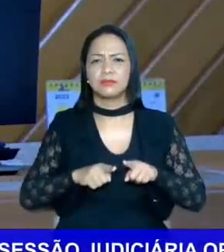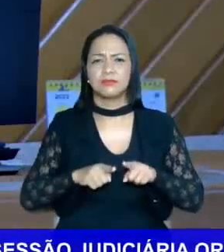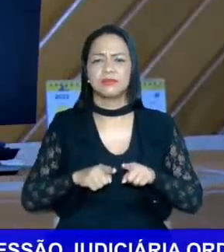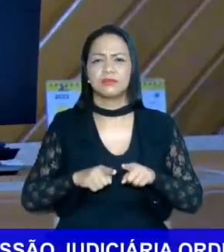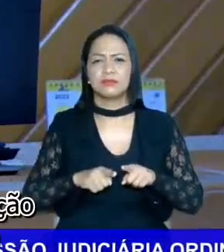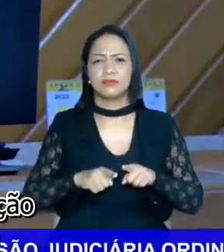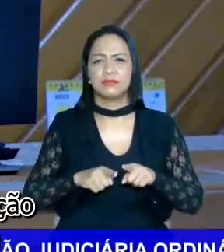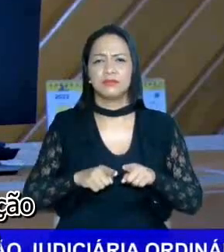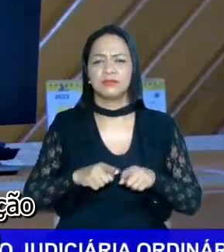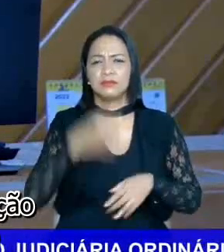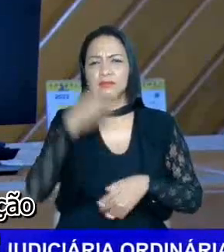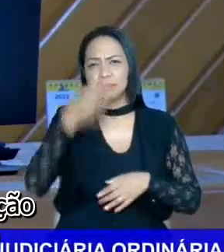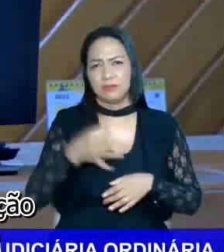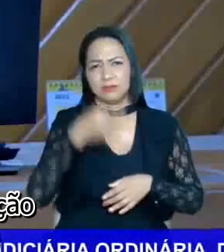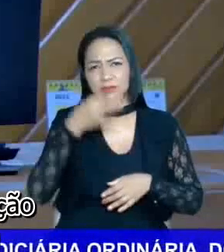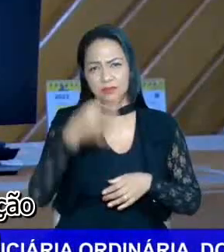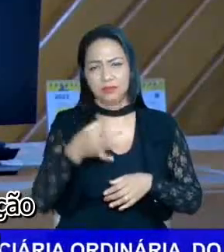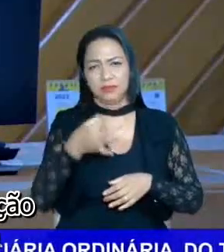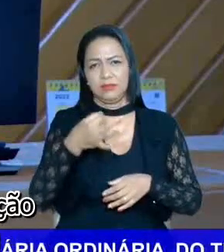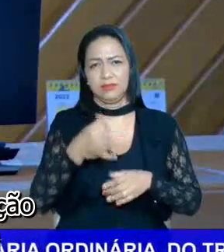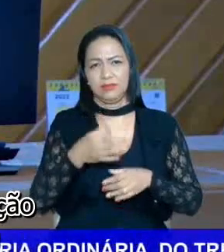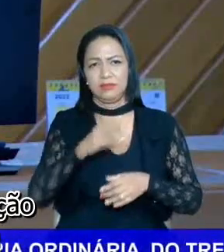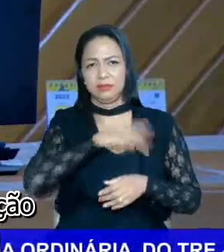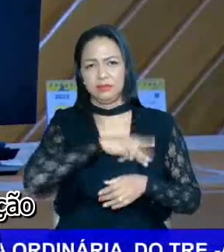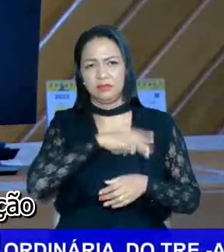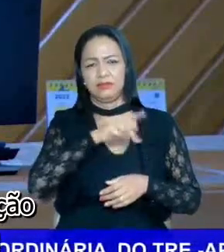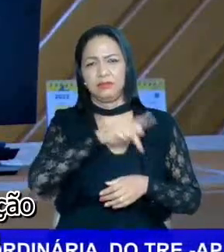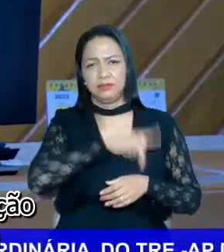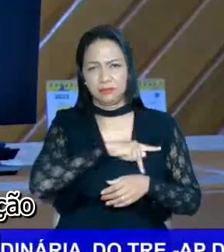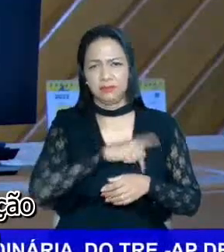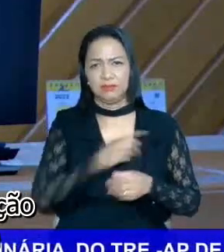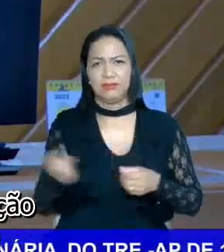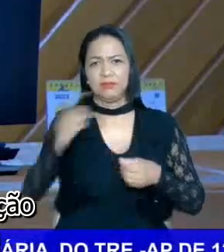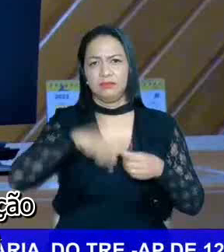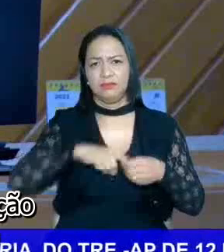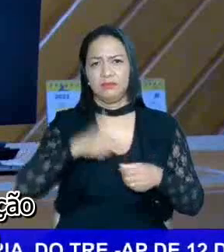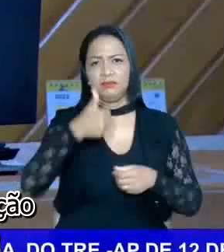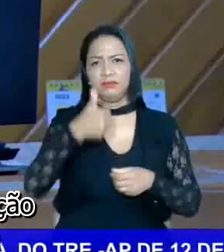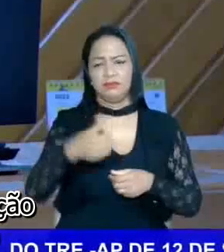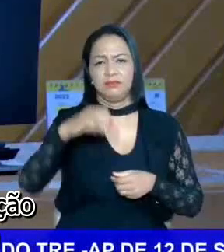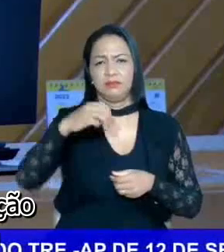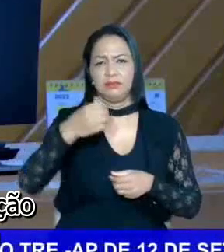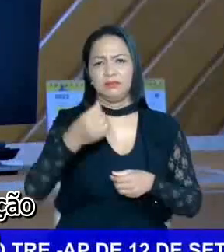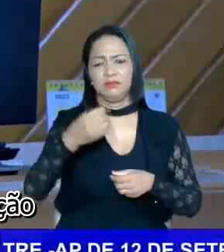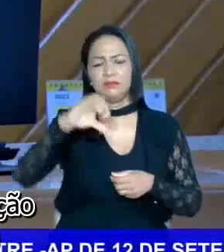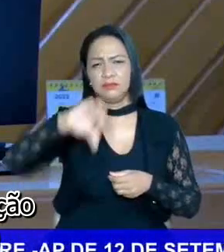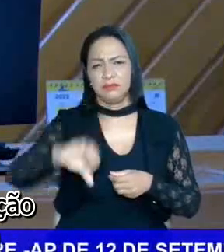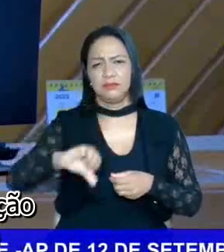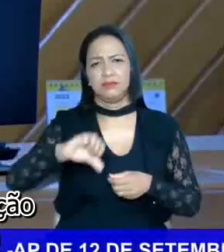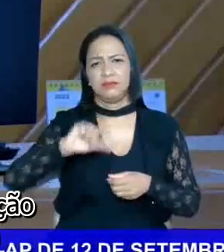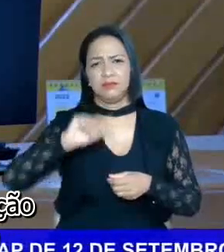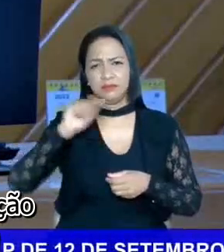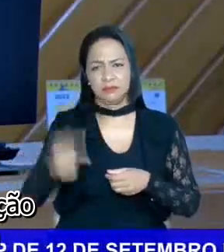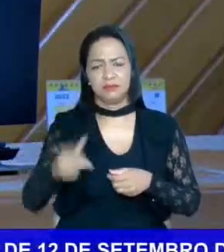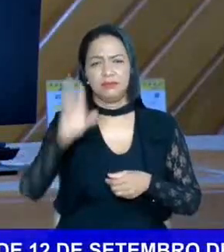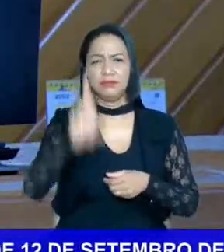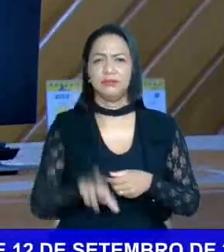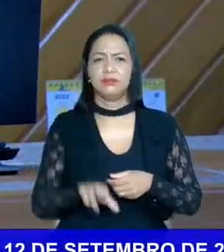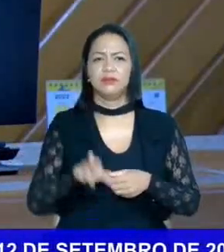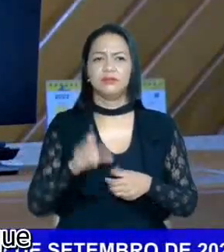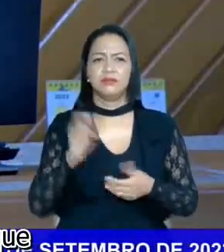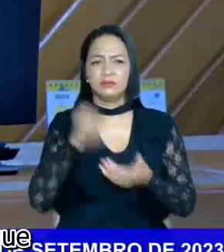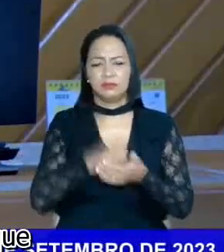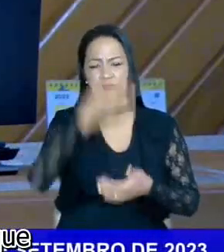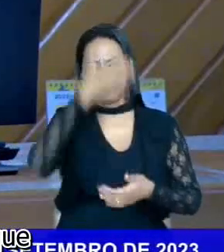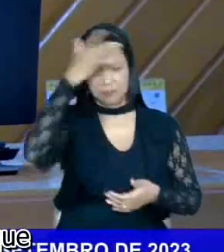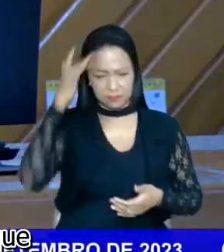depreende-se, na ótica do MPE, pela necessidade de devolução do valor de R$ 109 mil com um gasto de